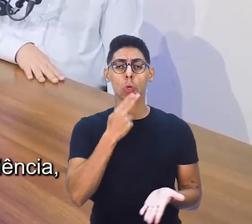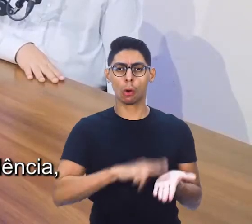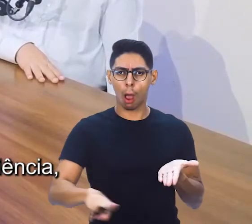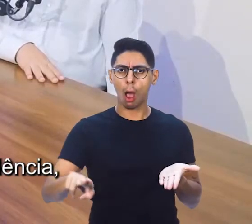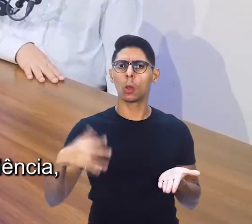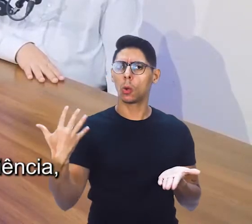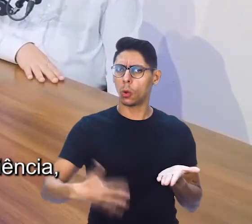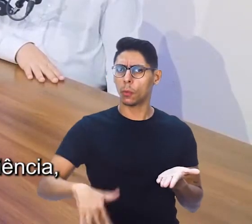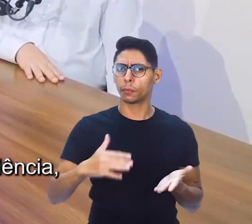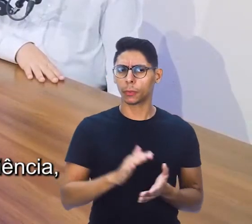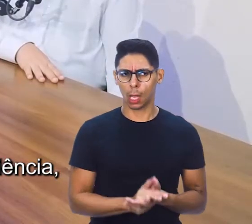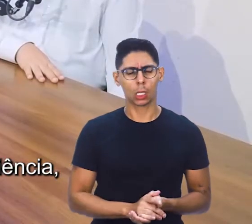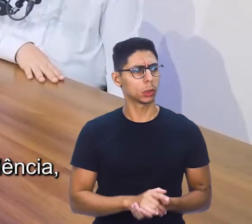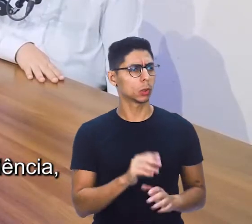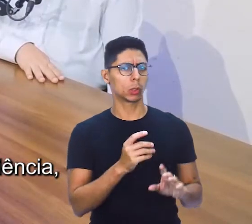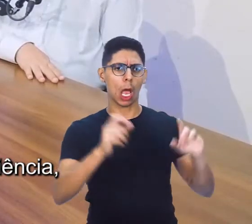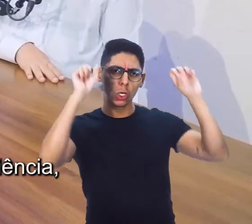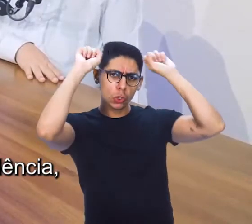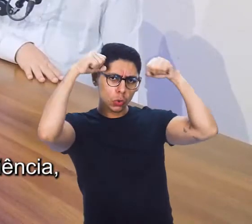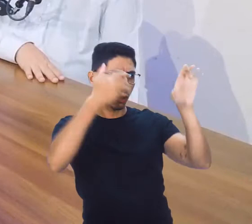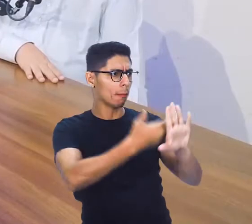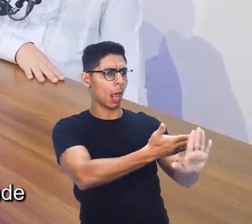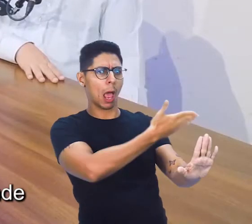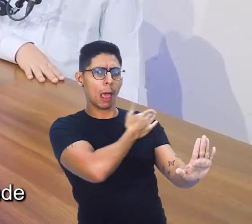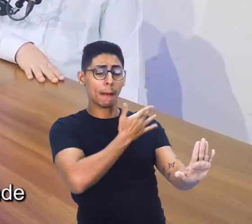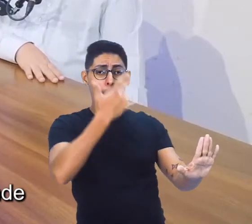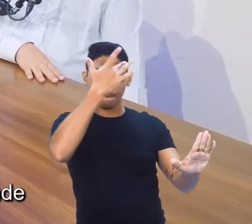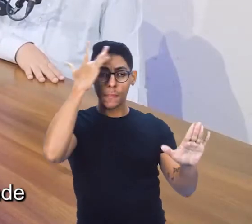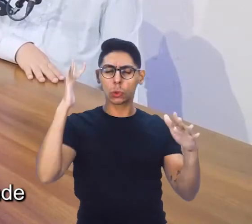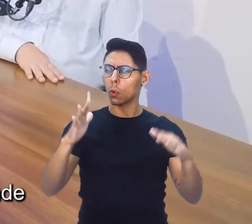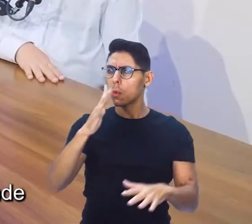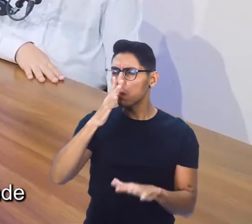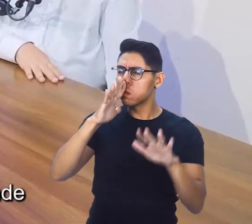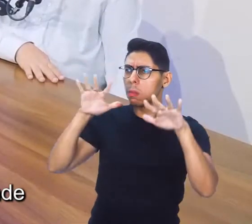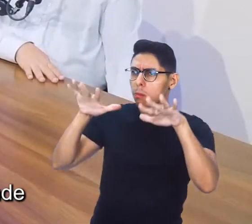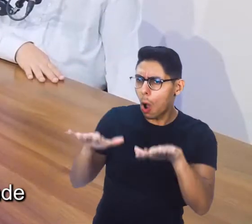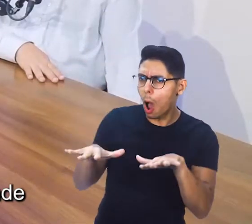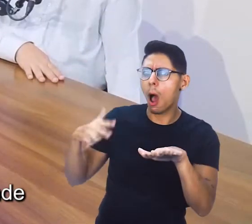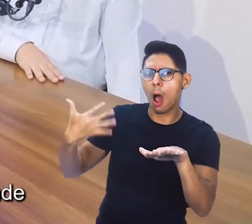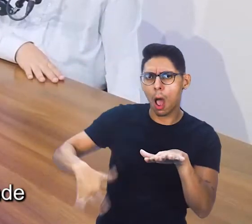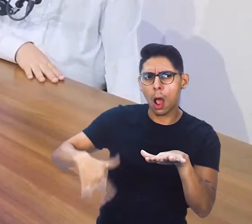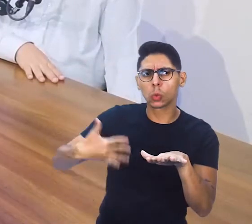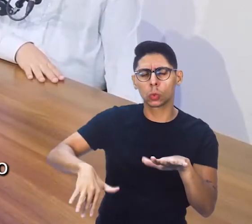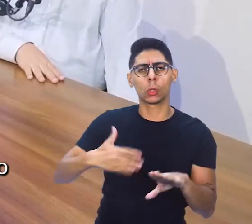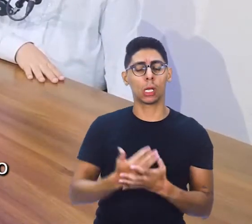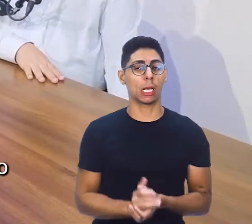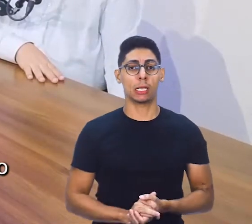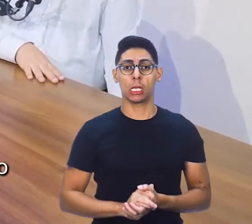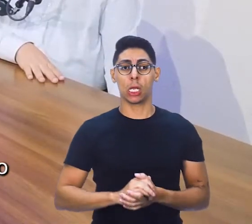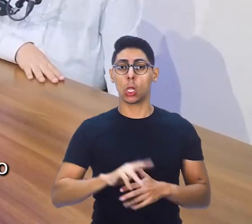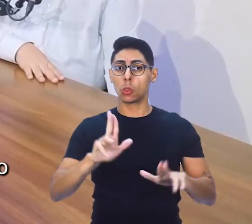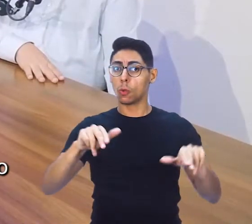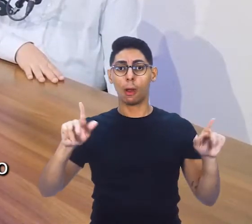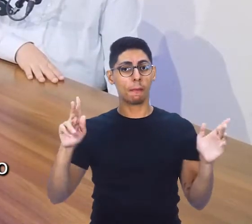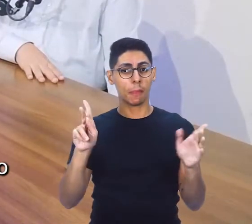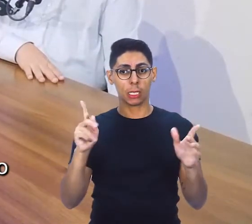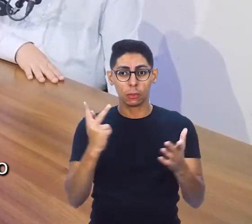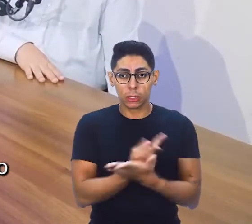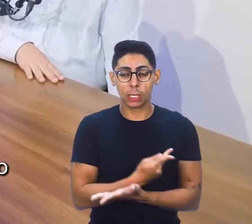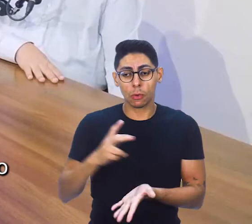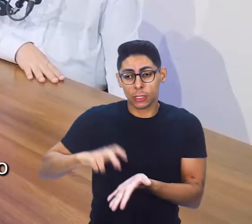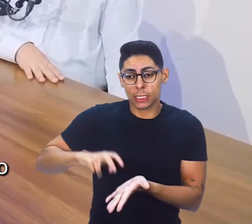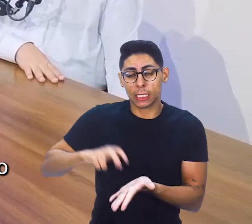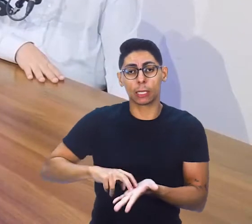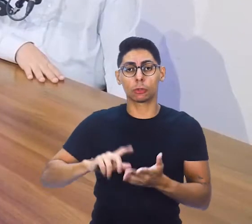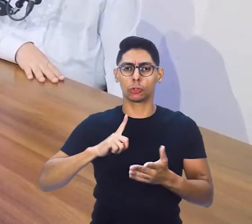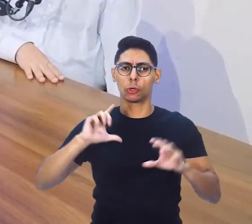uma grande audiência. Eu acho Era que a uma Globo grande. nunca mais alcançou uma audiência tão grande em uma manhã como alcançava com o